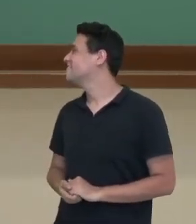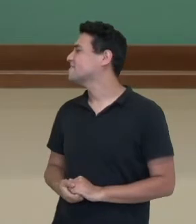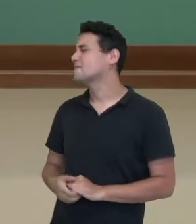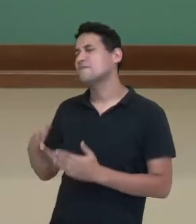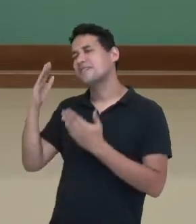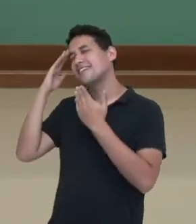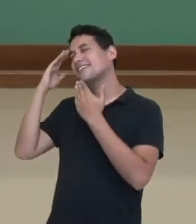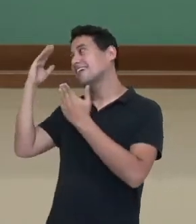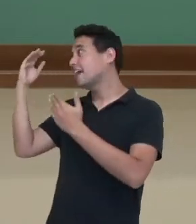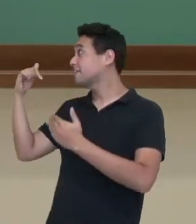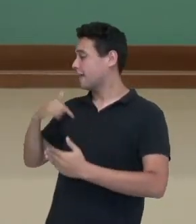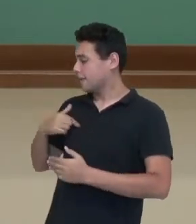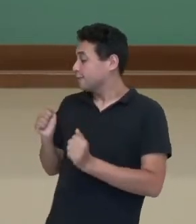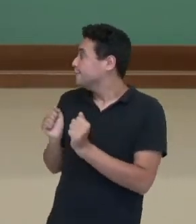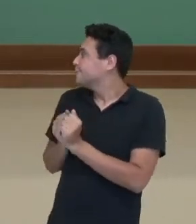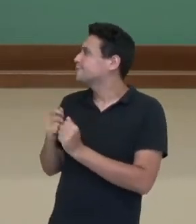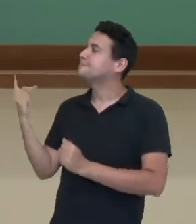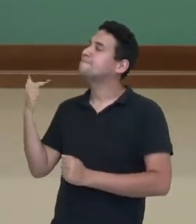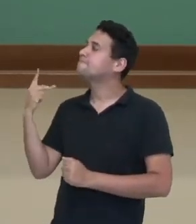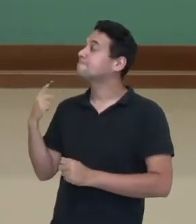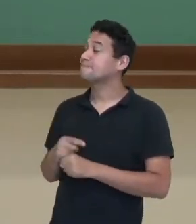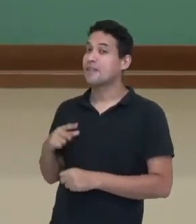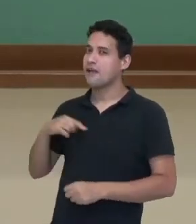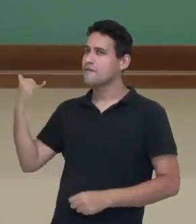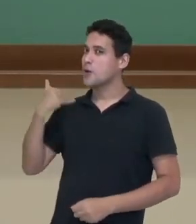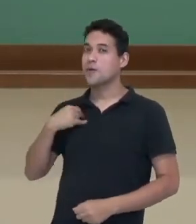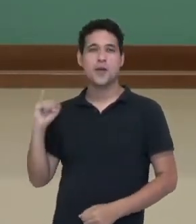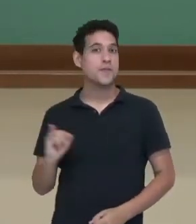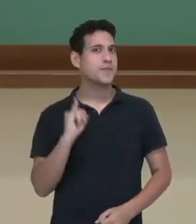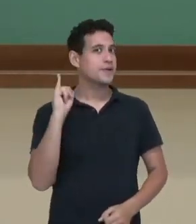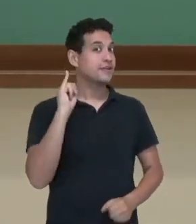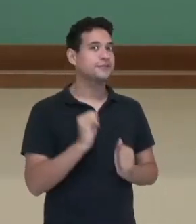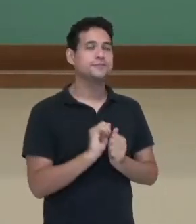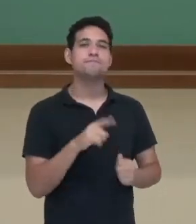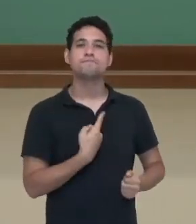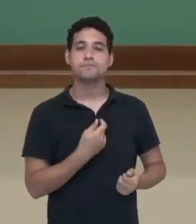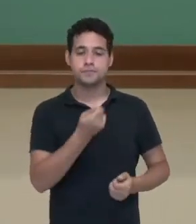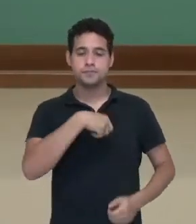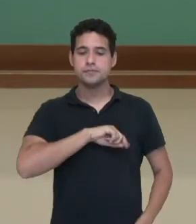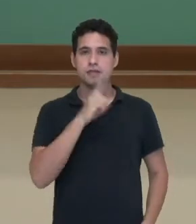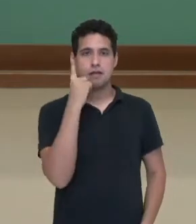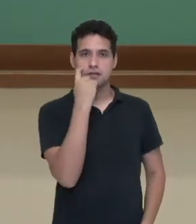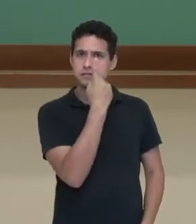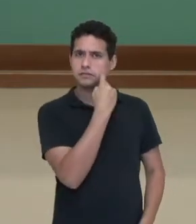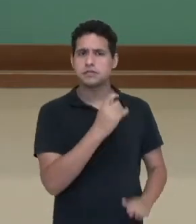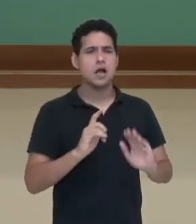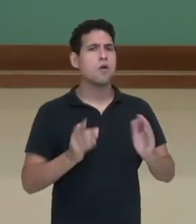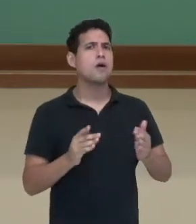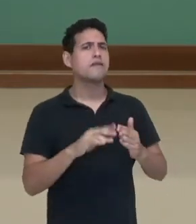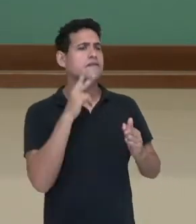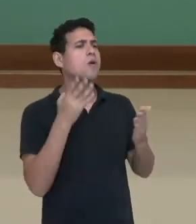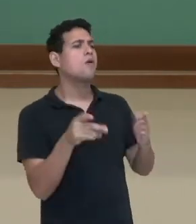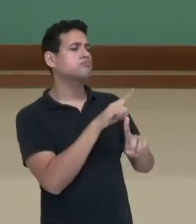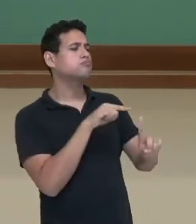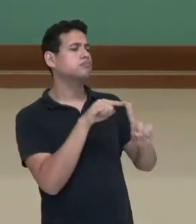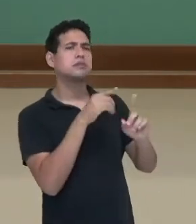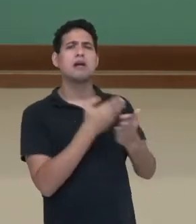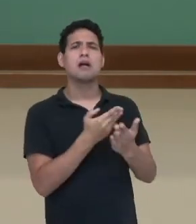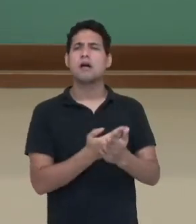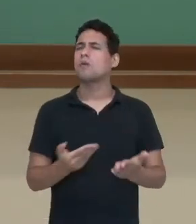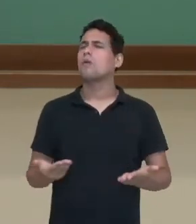Seja bem-vindo à nossa aula, você é muito importante para nós. E agora, vamos ver o objetivo da nossa aula